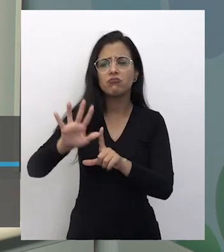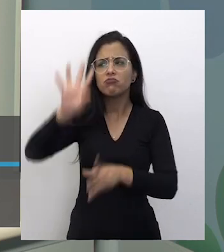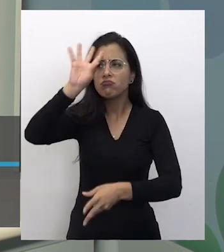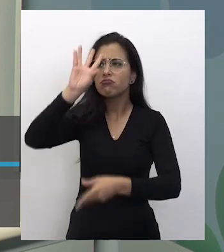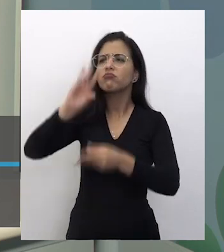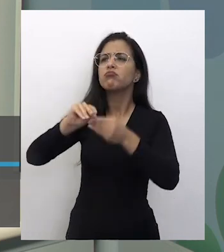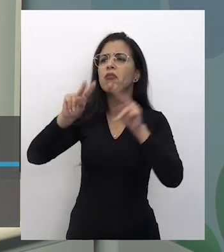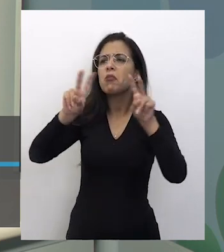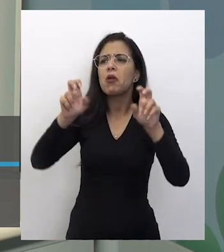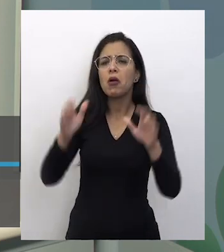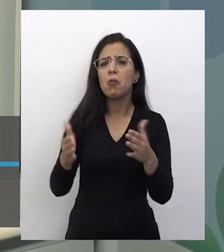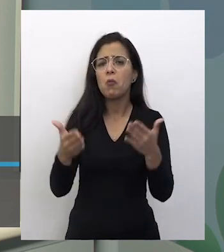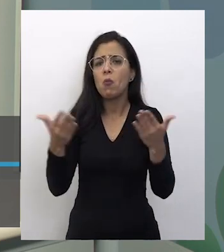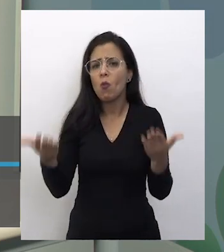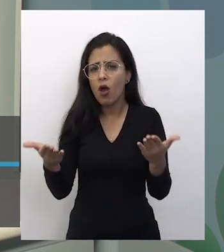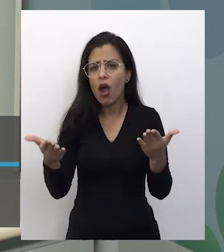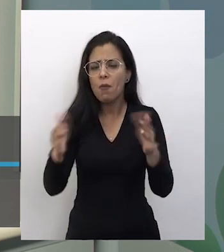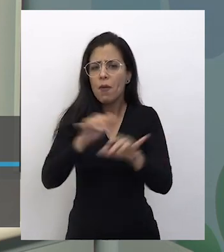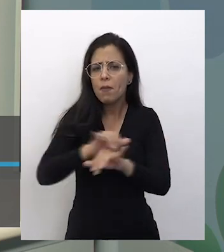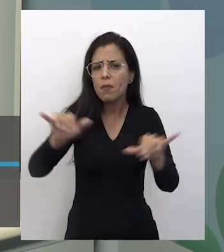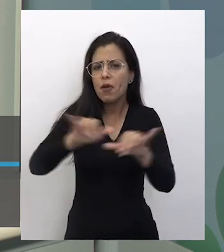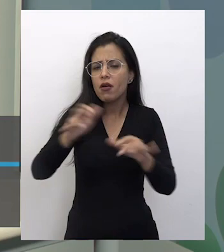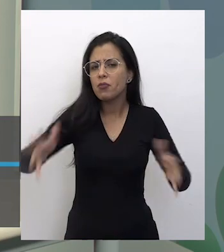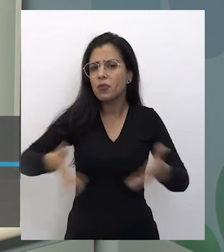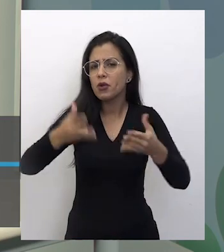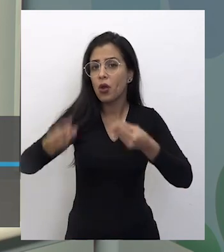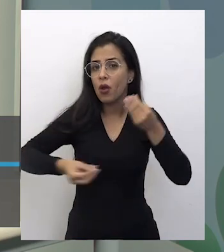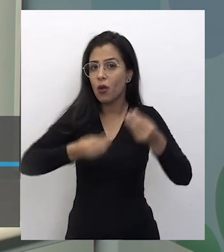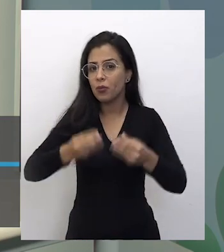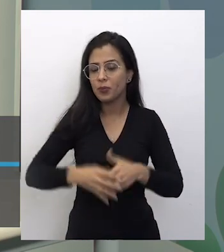iriam associar aí uma propaganda, uma campanha nessa imagem.